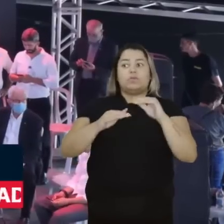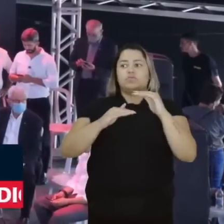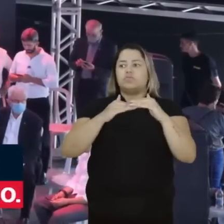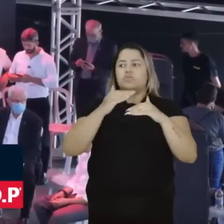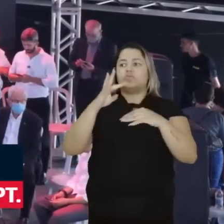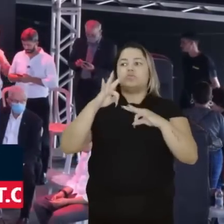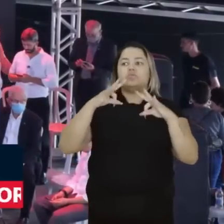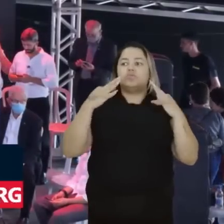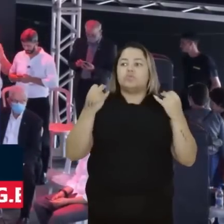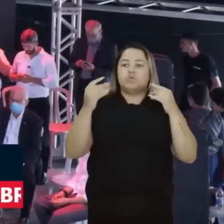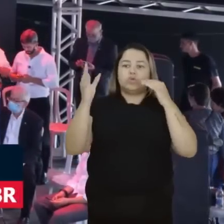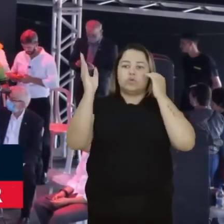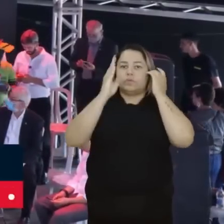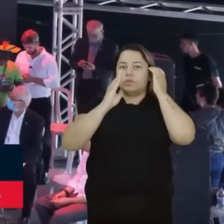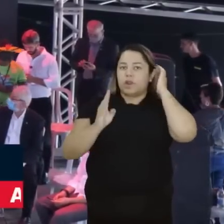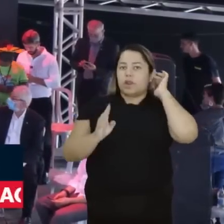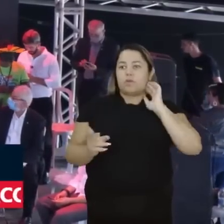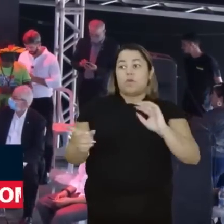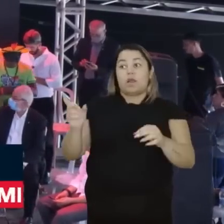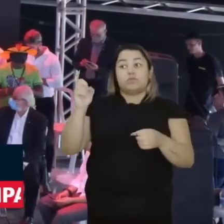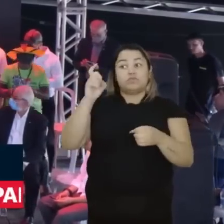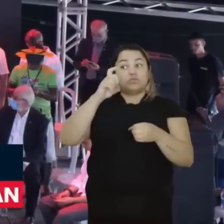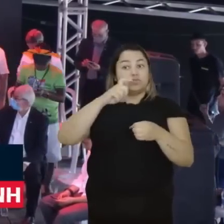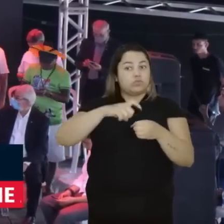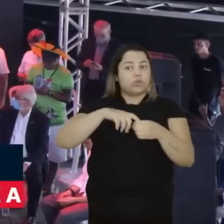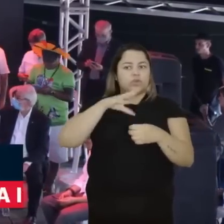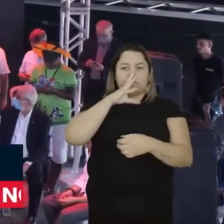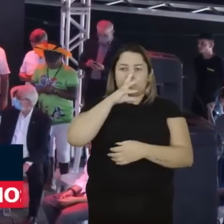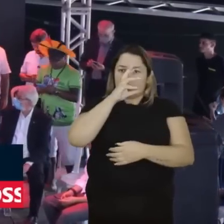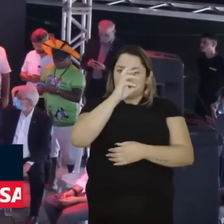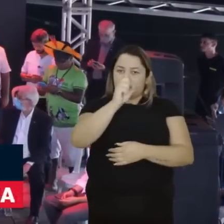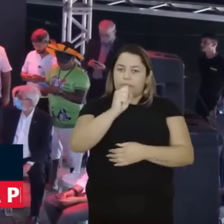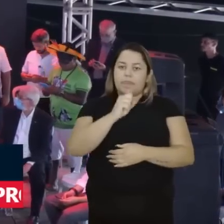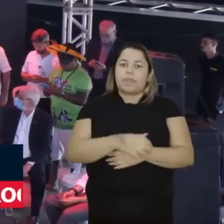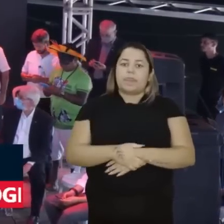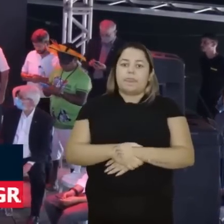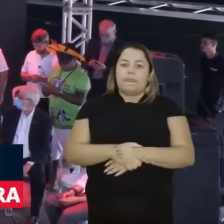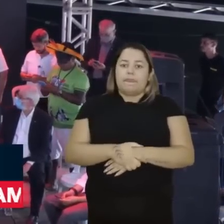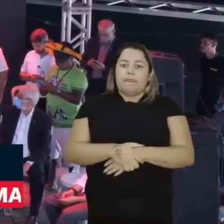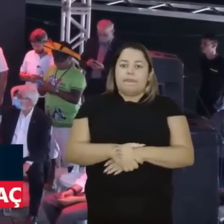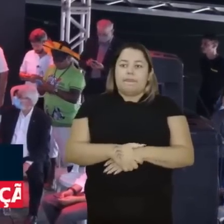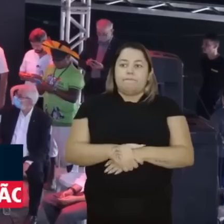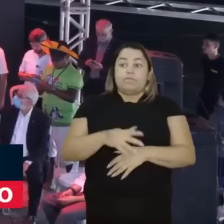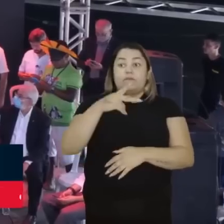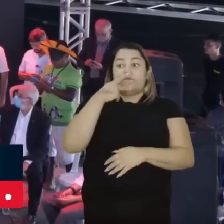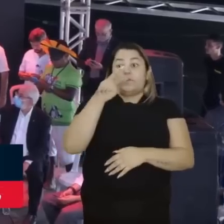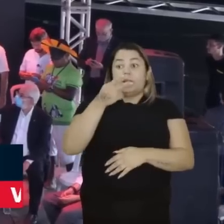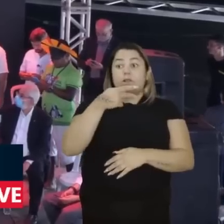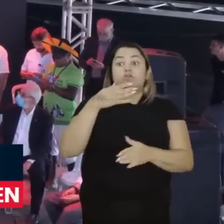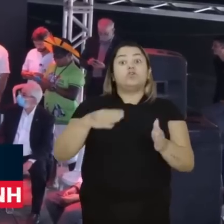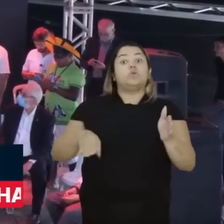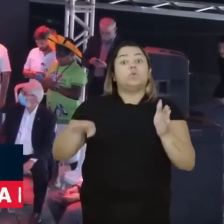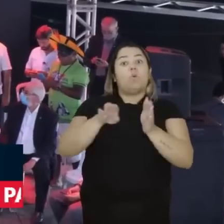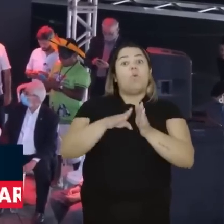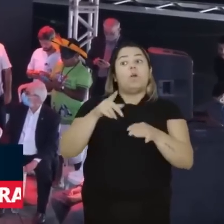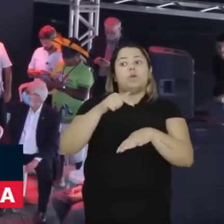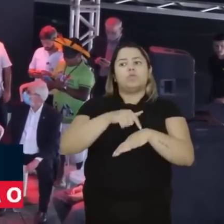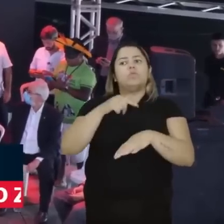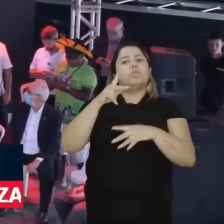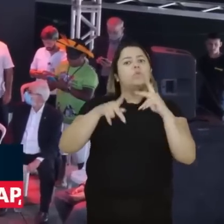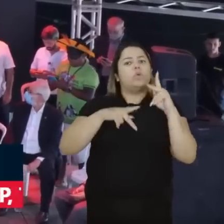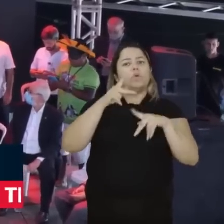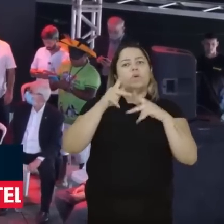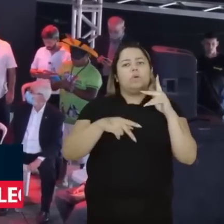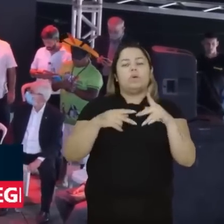Brasil, vai voltar muito mais forte, muito mais vigorosa, para dizer que chegou a hora do povo